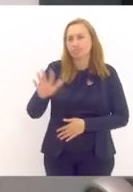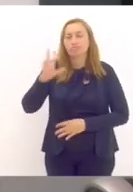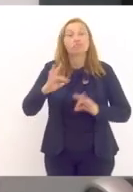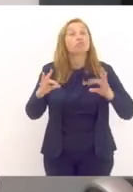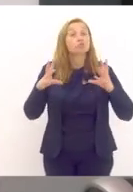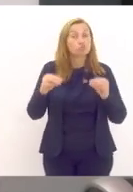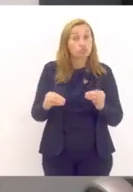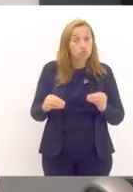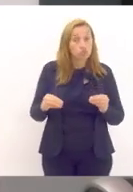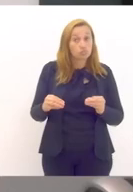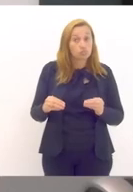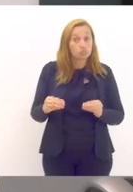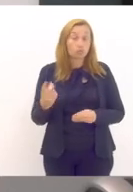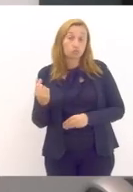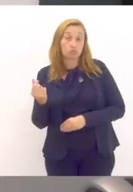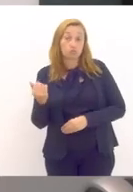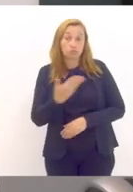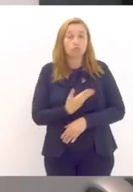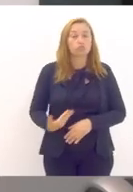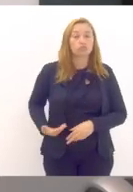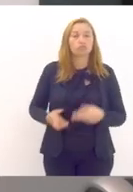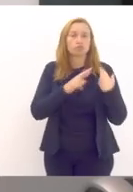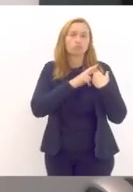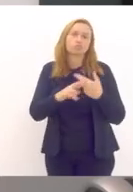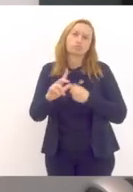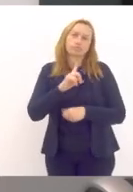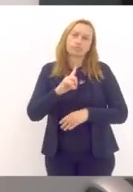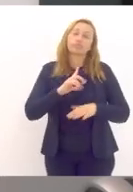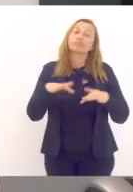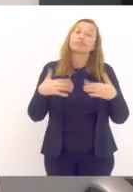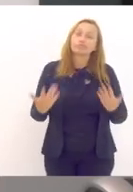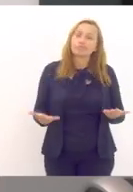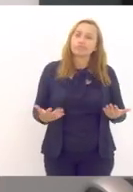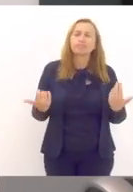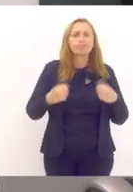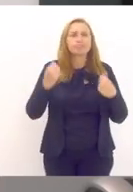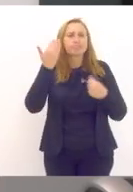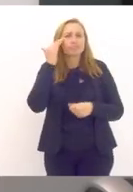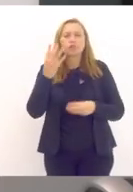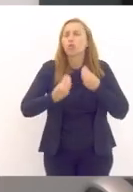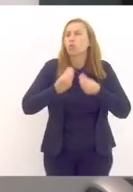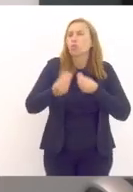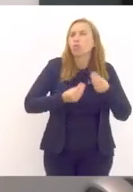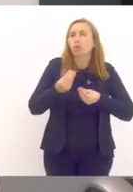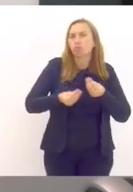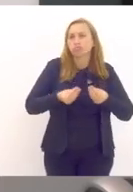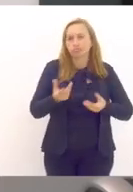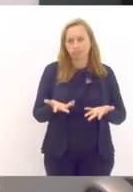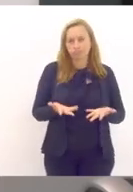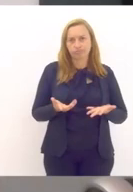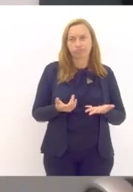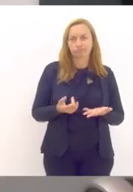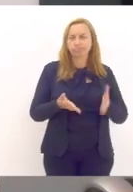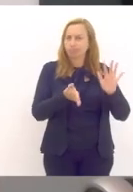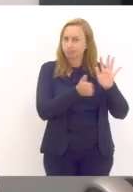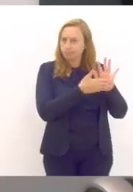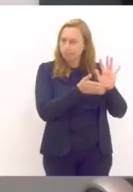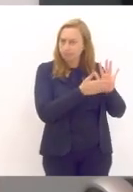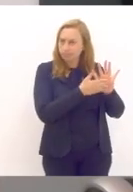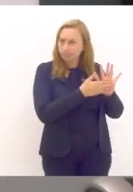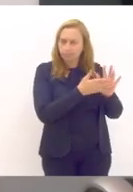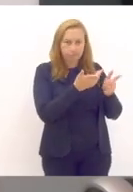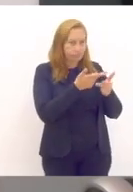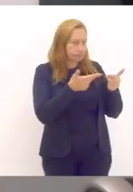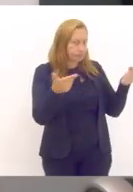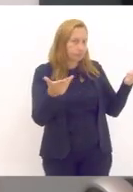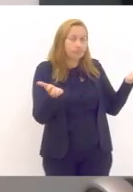o Tesouro Nacional é que tem essa responsabilidade. Então, é preciso entender como equacionar propostas. Existem